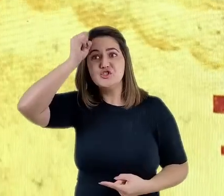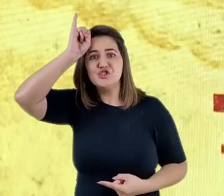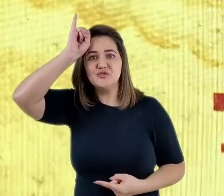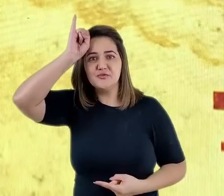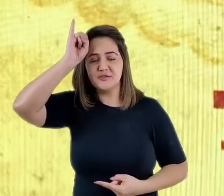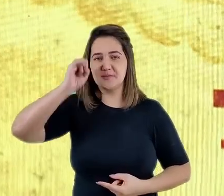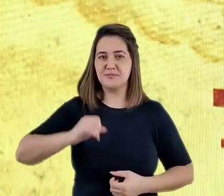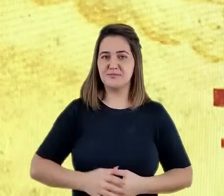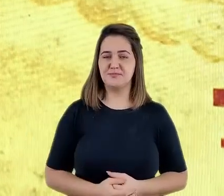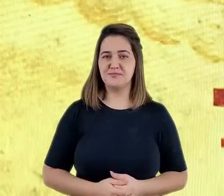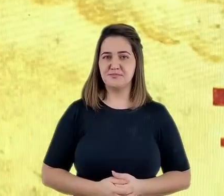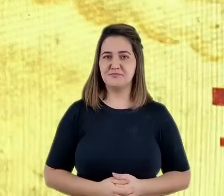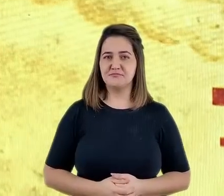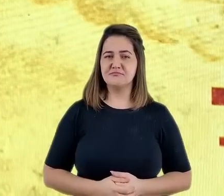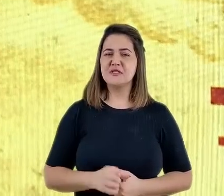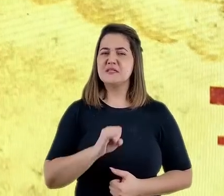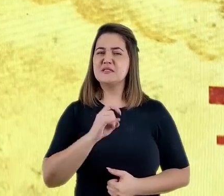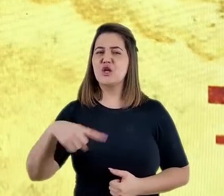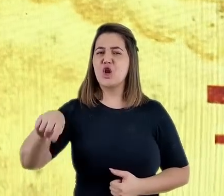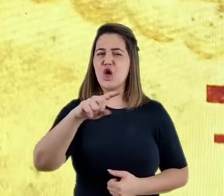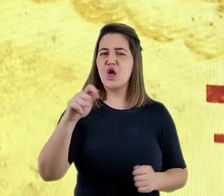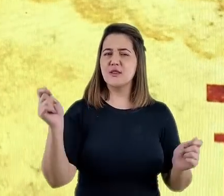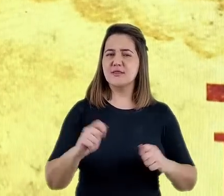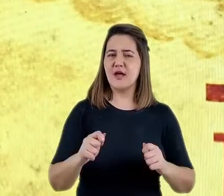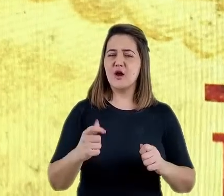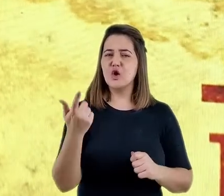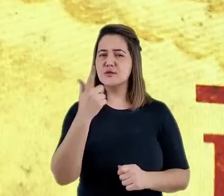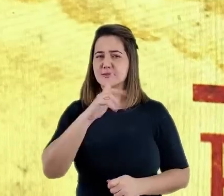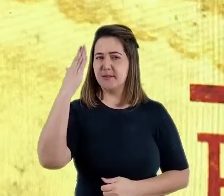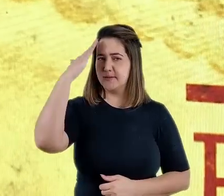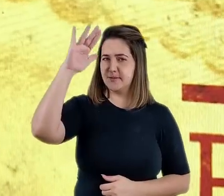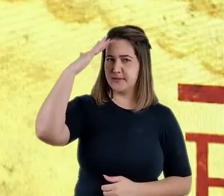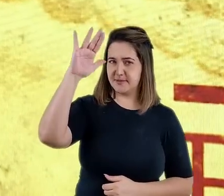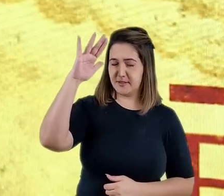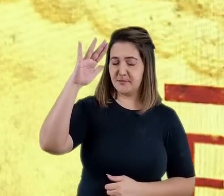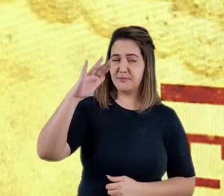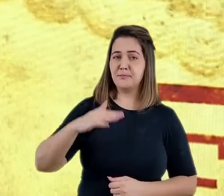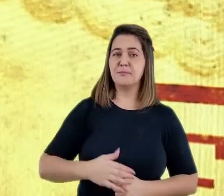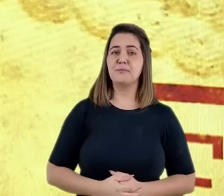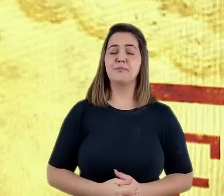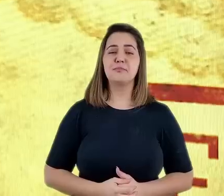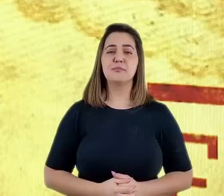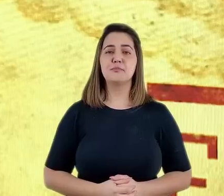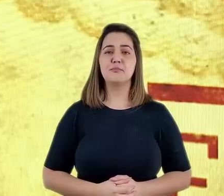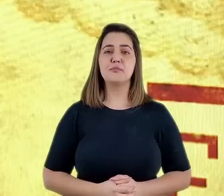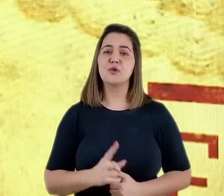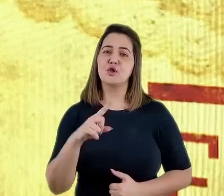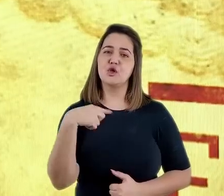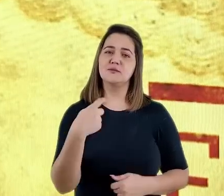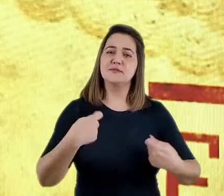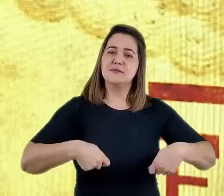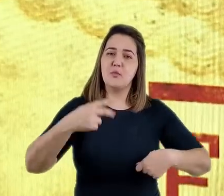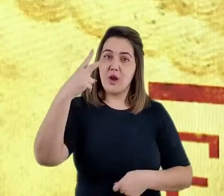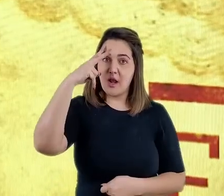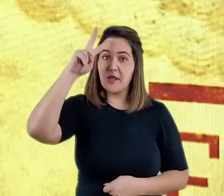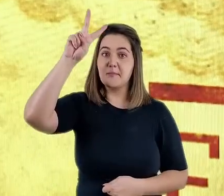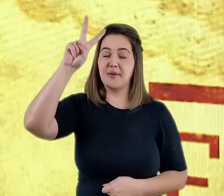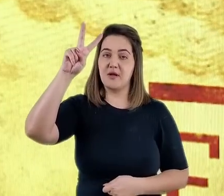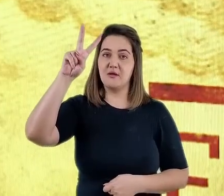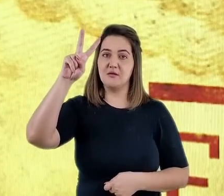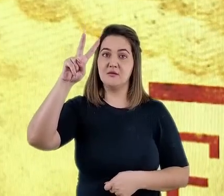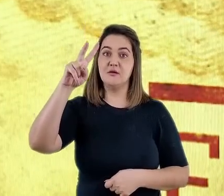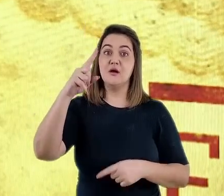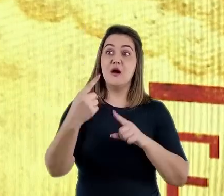do surgimento desse pequeno chifre. E se pudermos acrescentar algo ao argumento dessa tese doutoral,